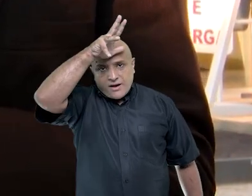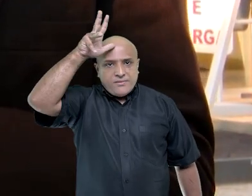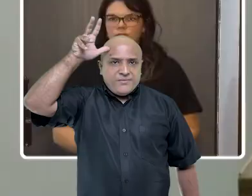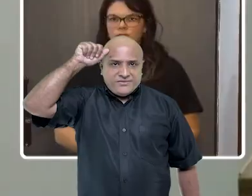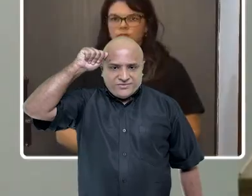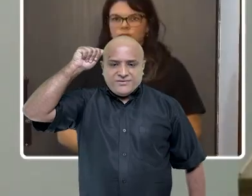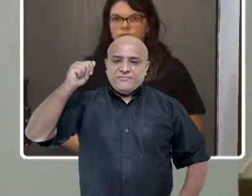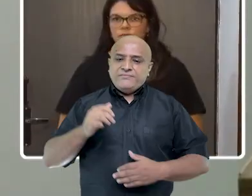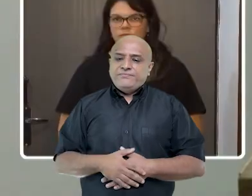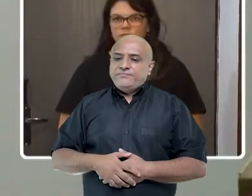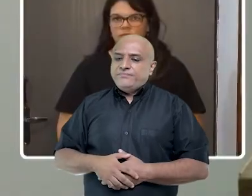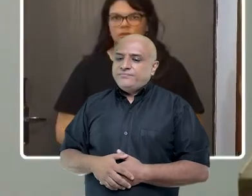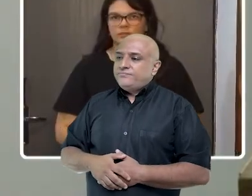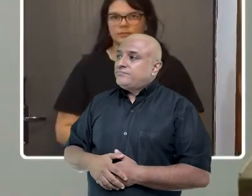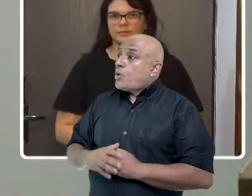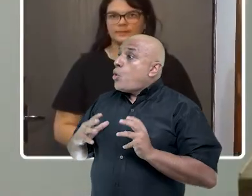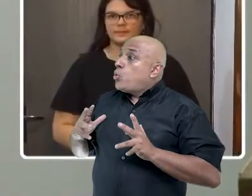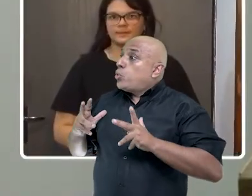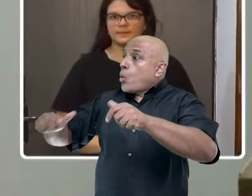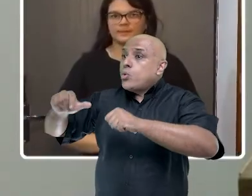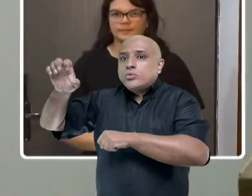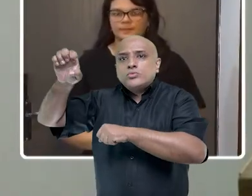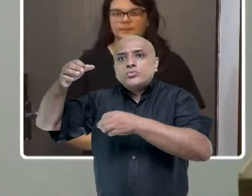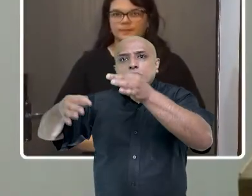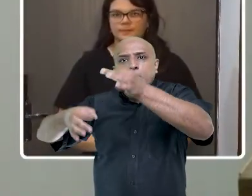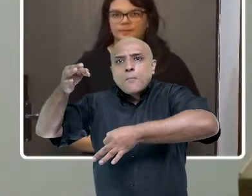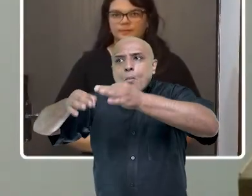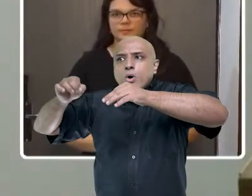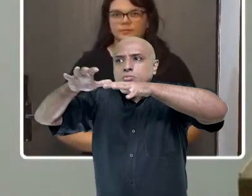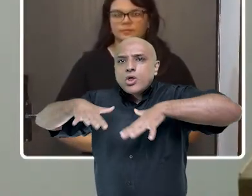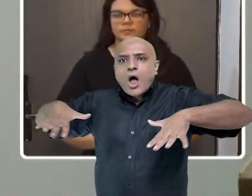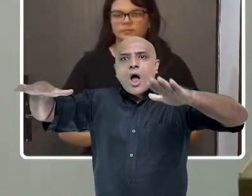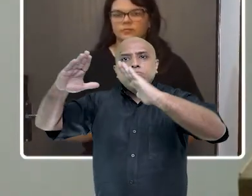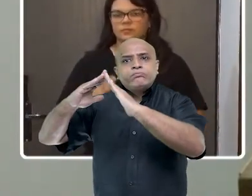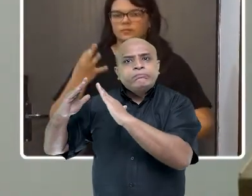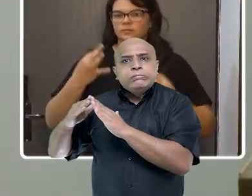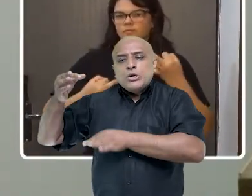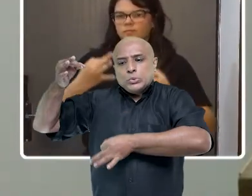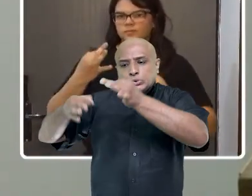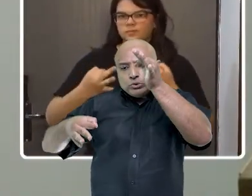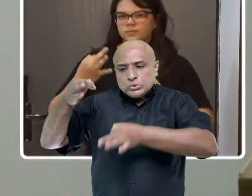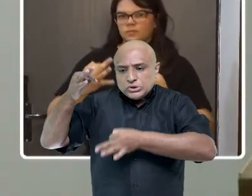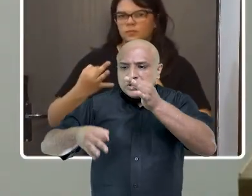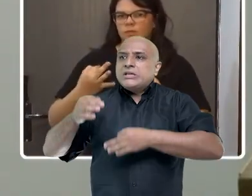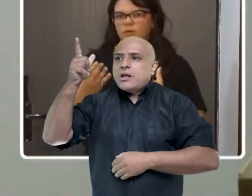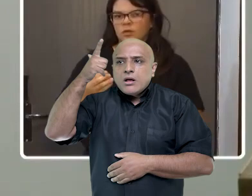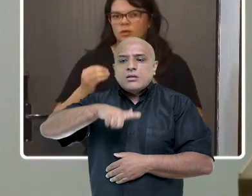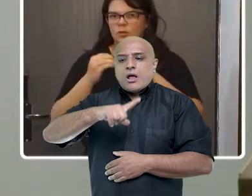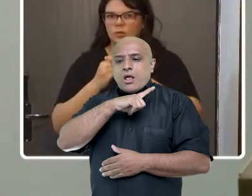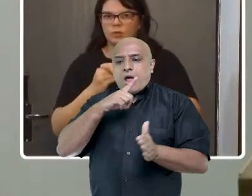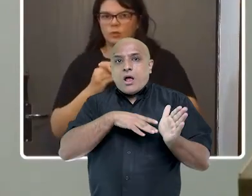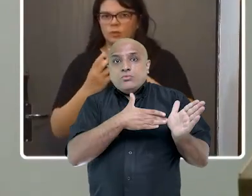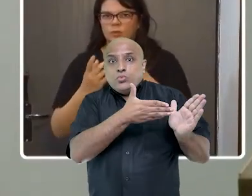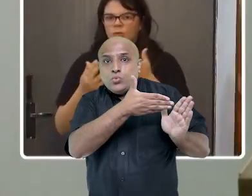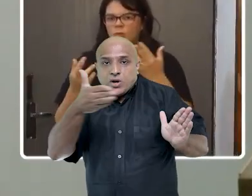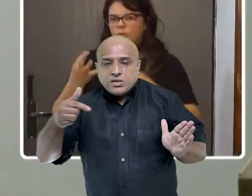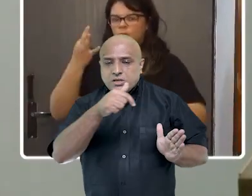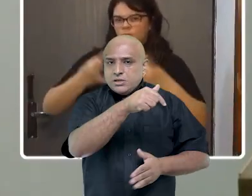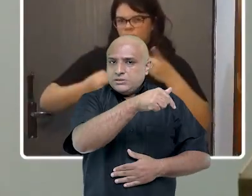Legal. Todos os tribunais regionais federais e todos os tribunais de justiça estão, durante essa